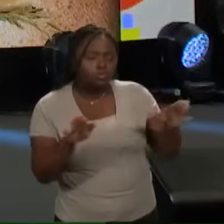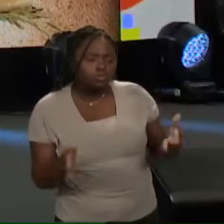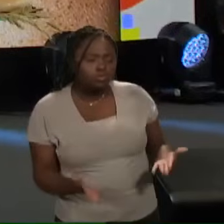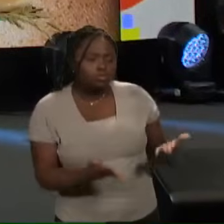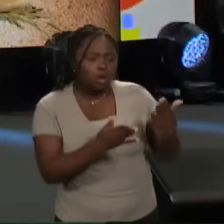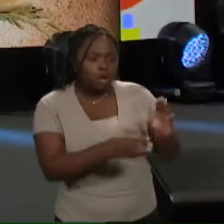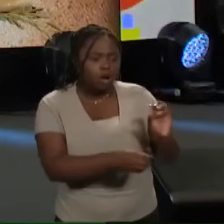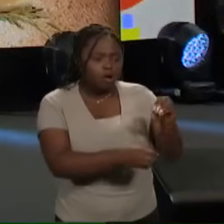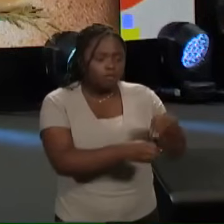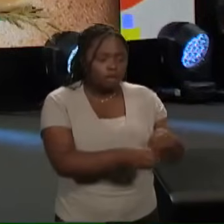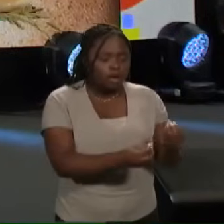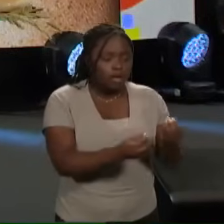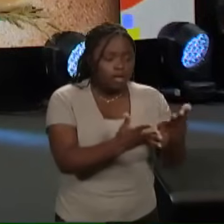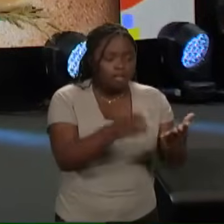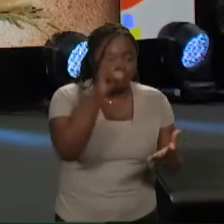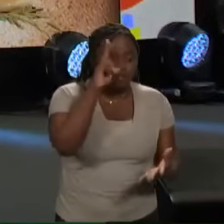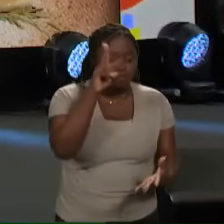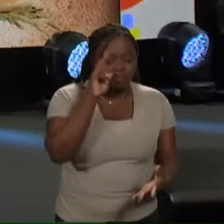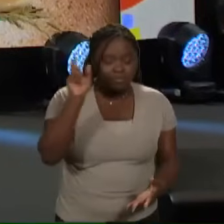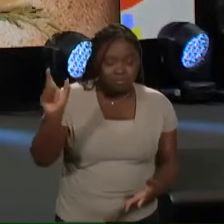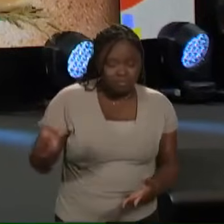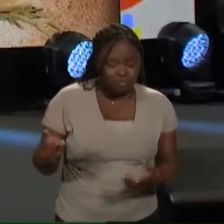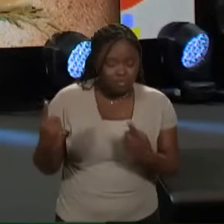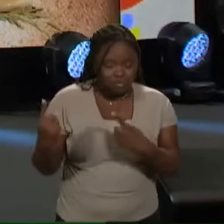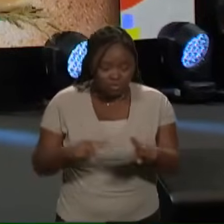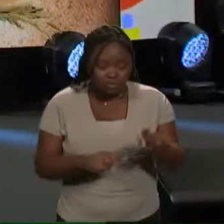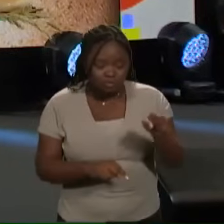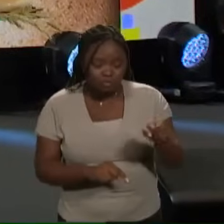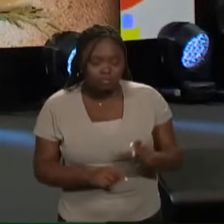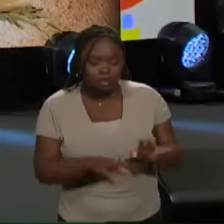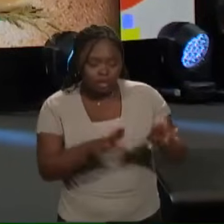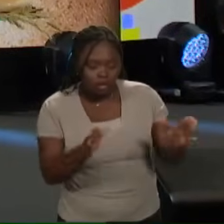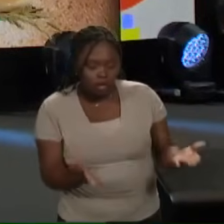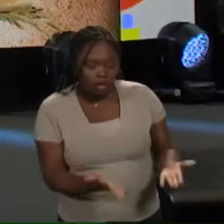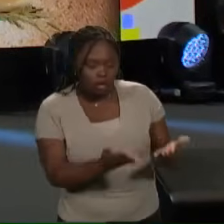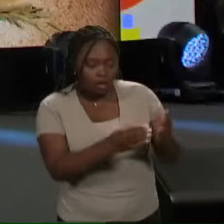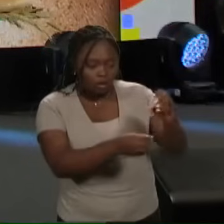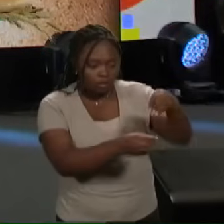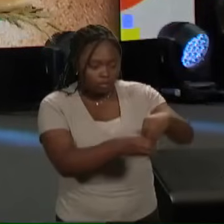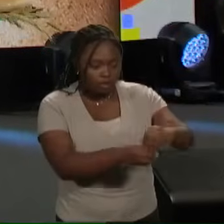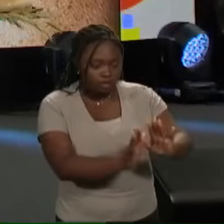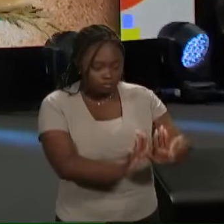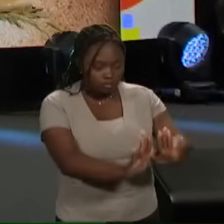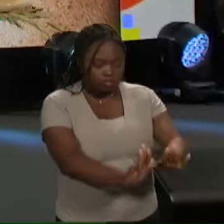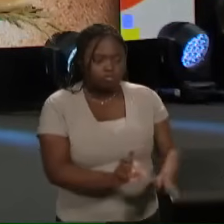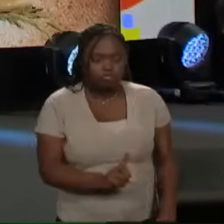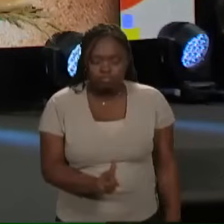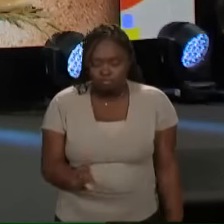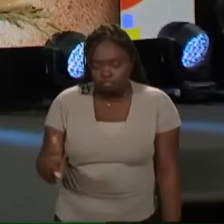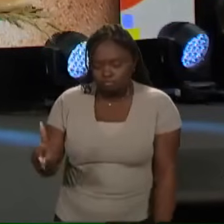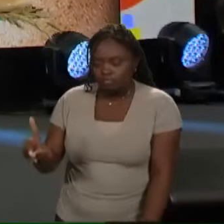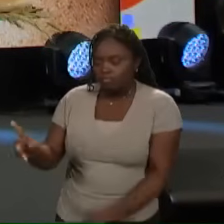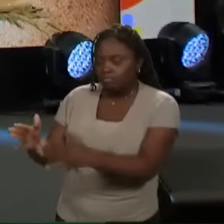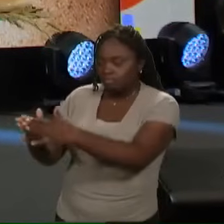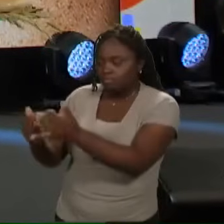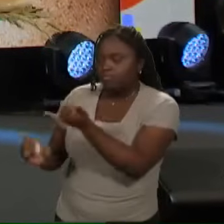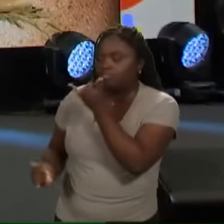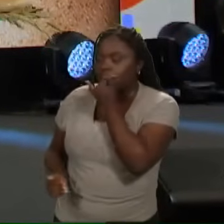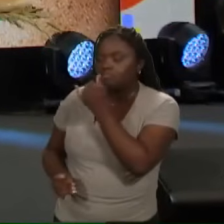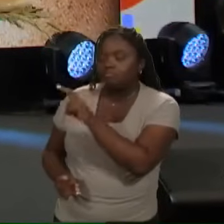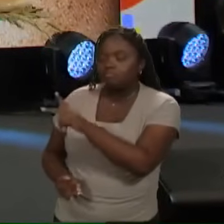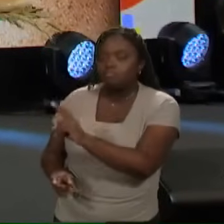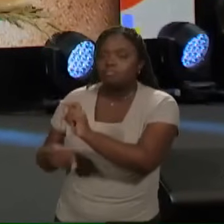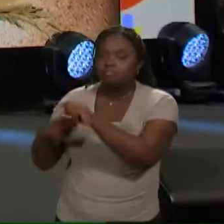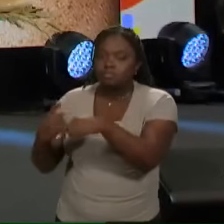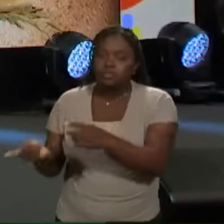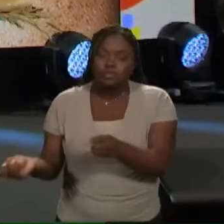seu irmão tem algo contra você, deixe sua oferta ali diante do altar e vá primeiro reconciliar-se com seu irmão. Depois